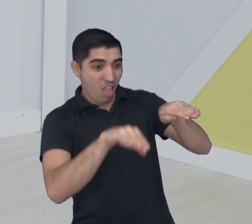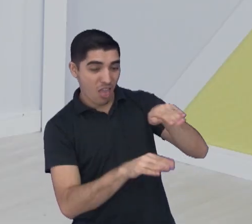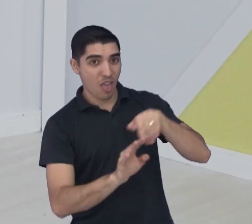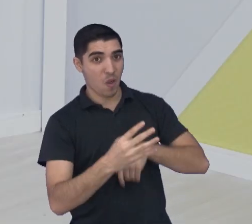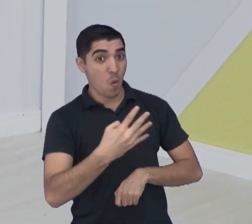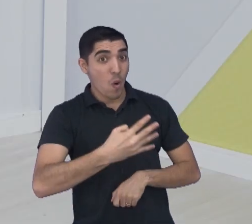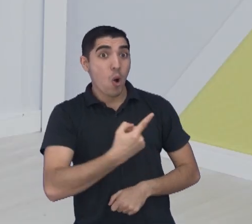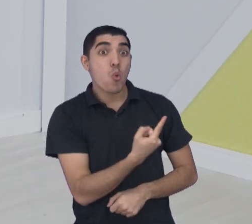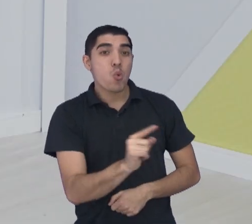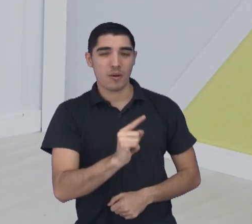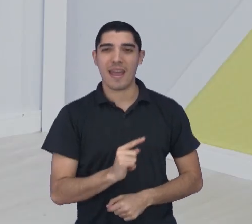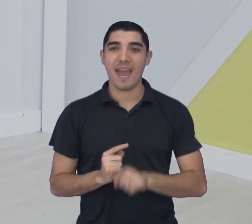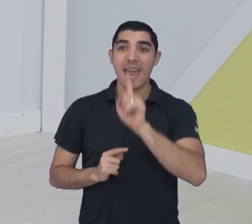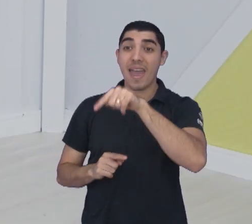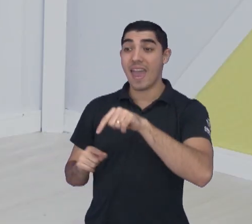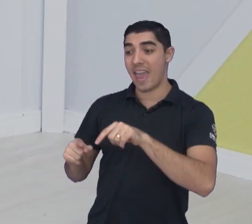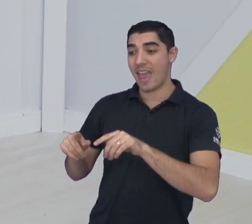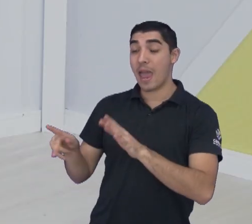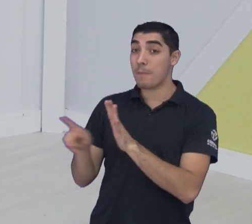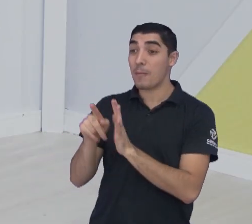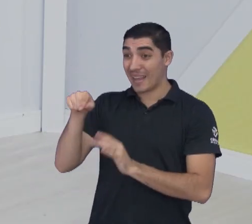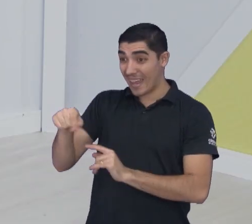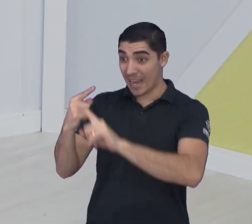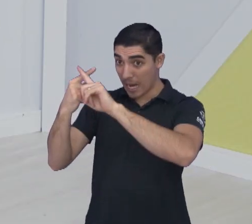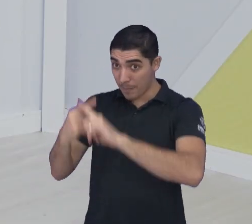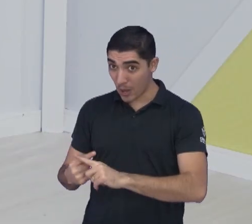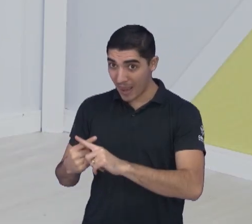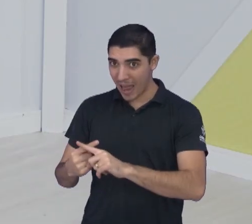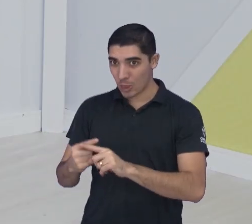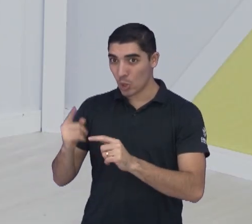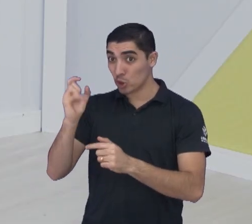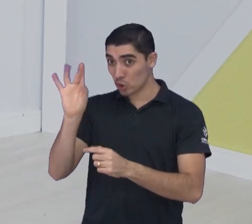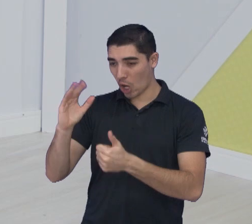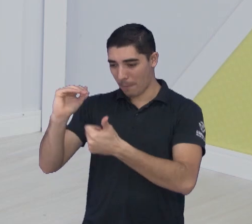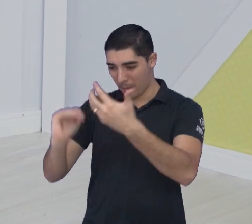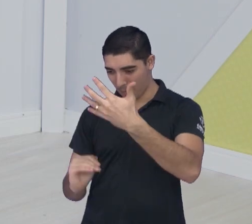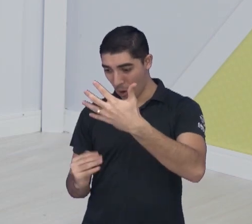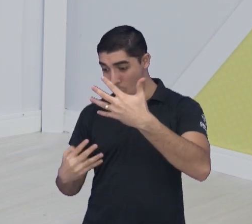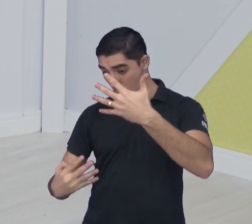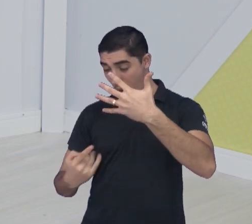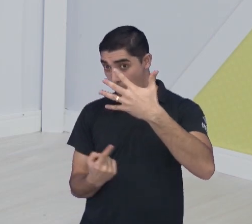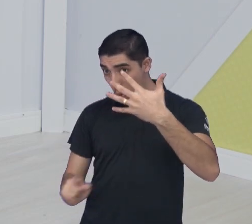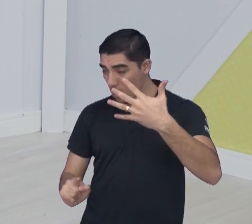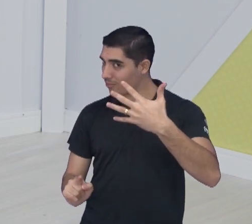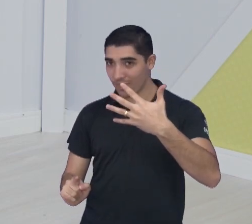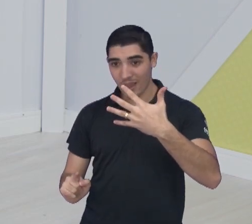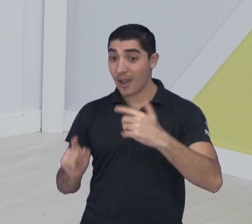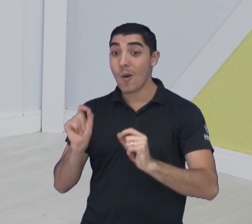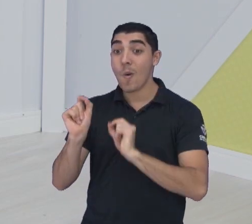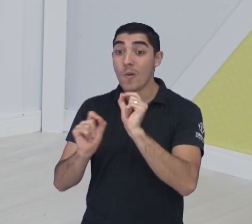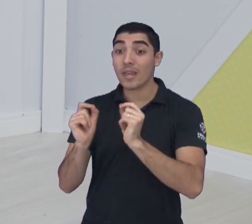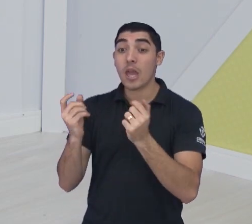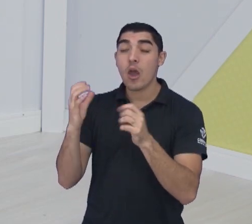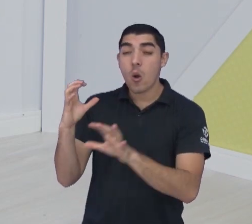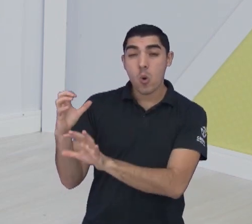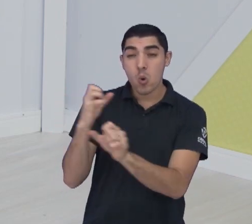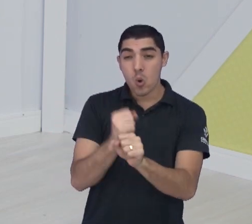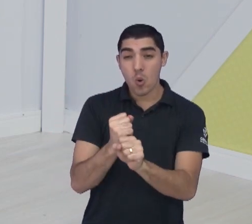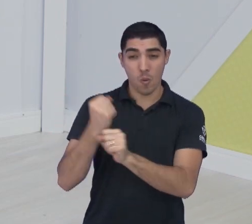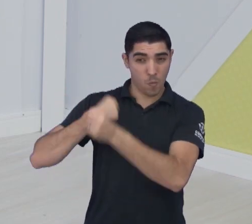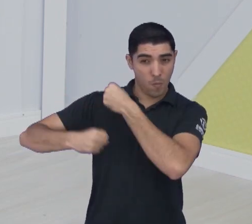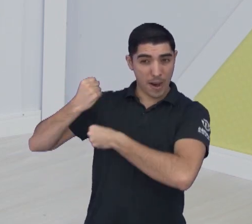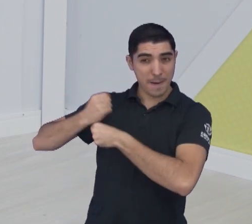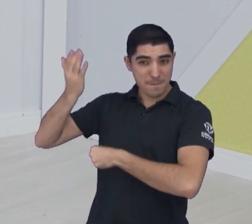exatamente. Não é os 4 últimos deste campeonato, não. Vai ter que somar a pontuação deste campeonato com a pontuação do campeonato do ano passado e aí